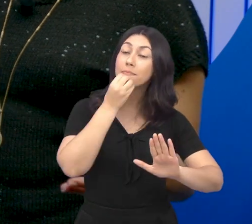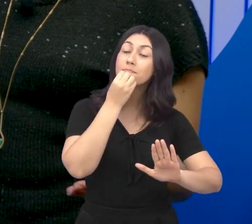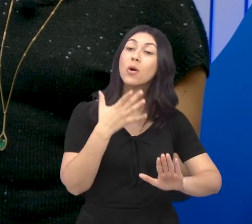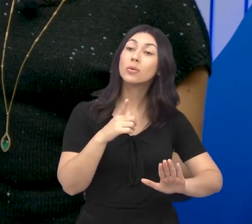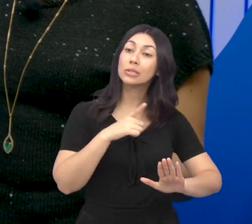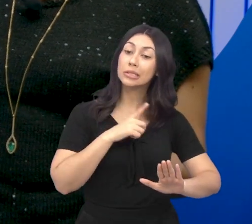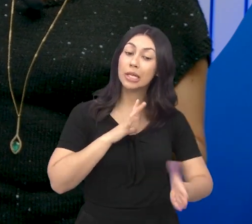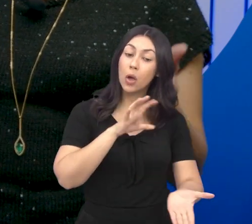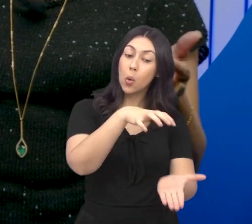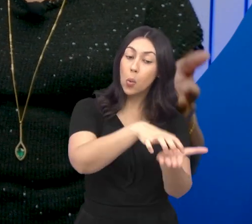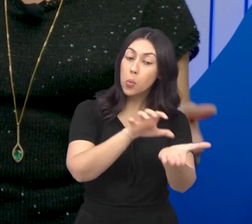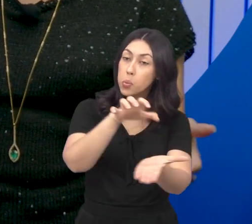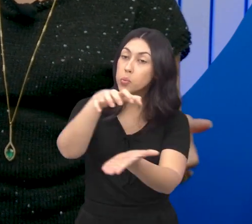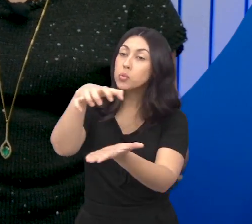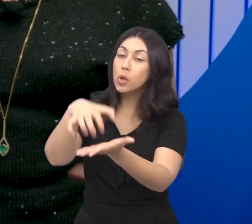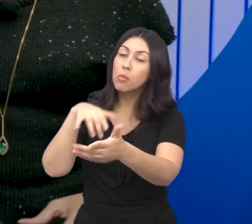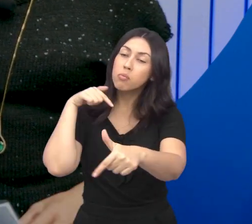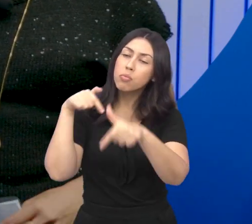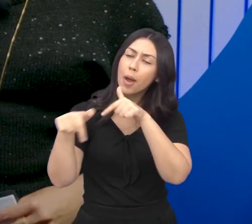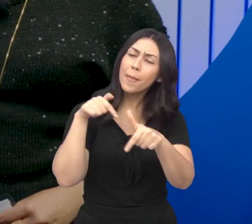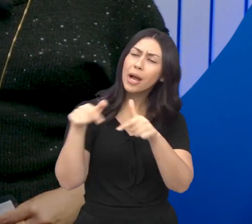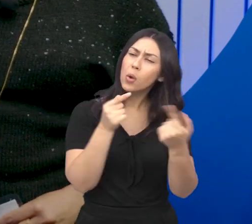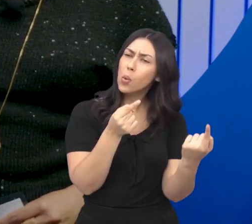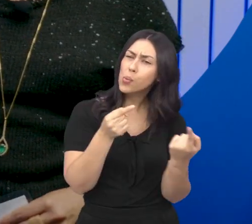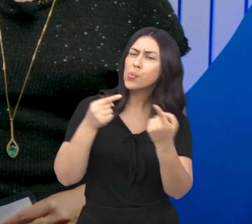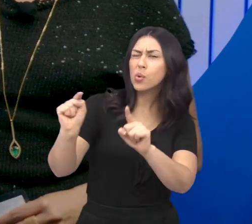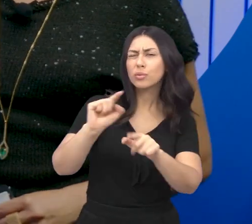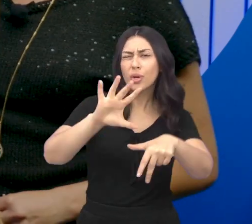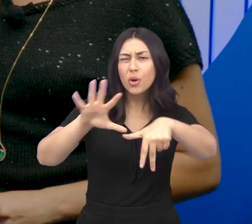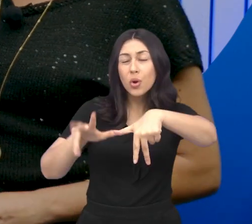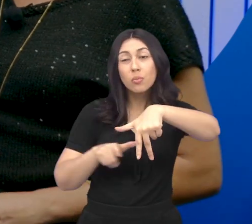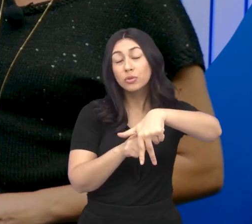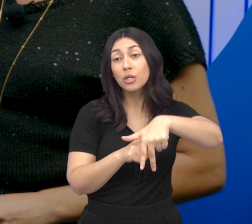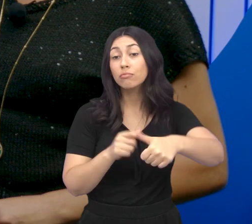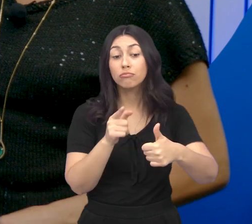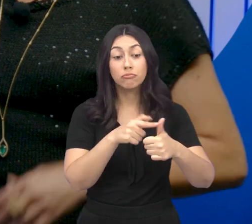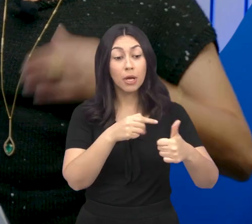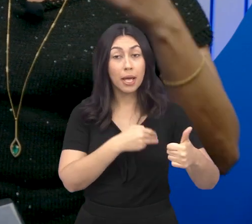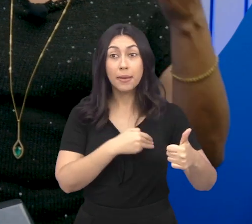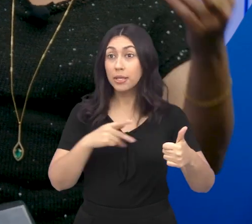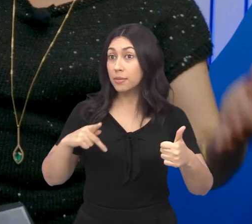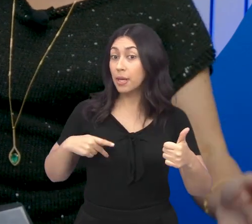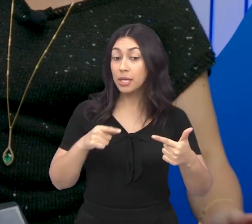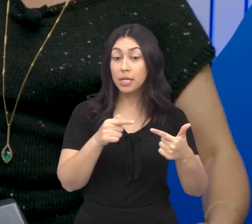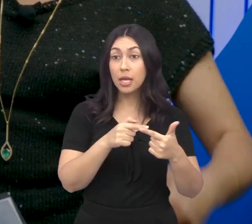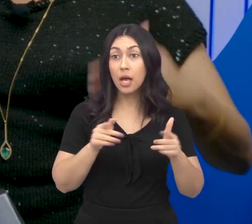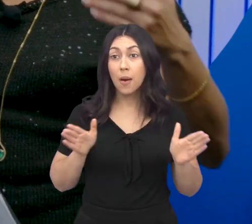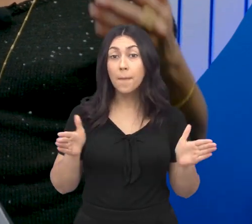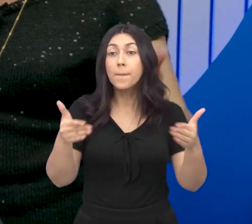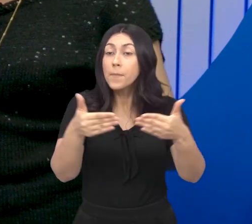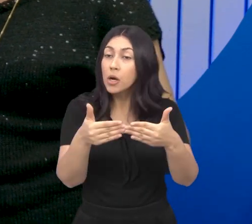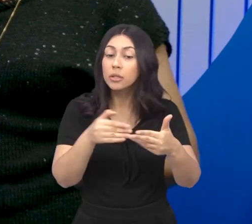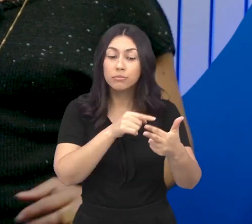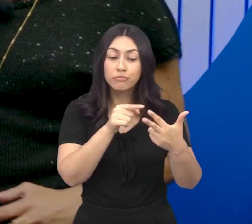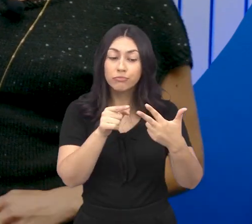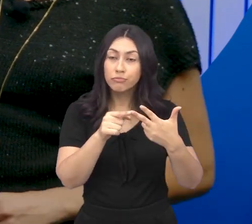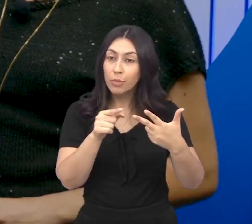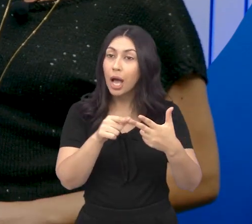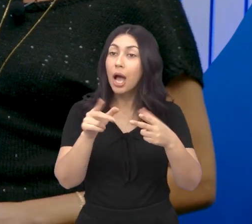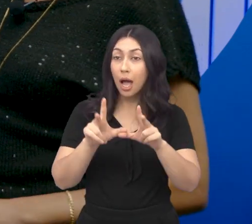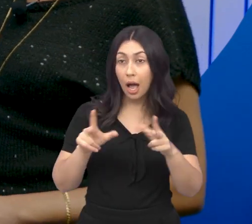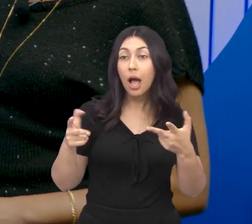que bom que existem os órgãos públicos que trabalham para combater a corrupção. Temos o Ministério Público, o Fórum e as